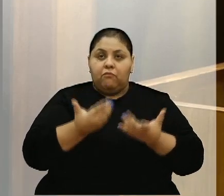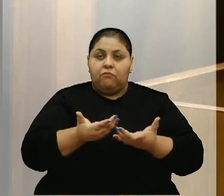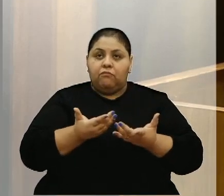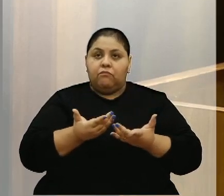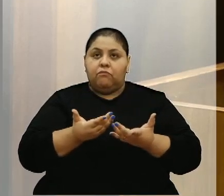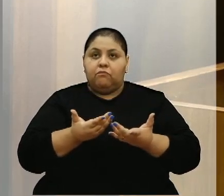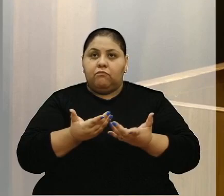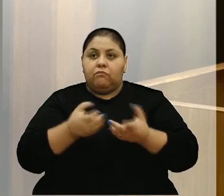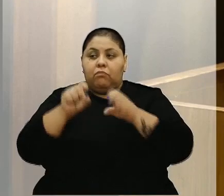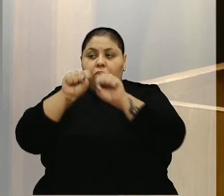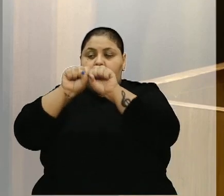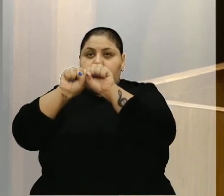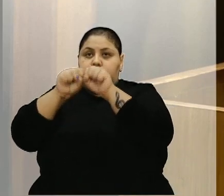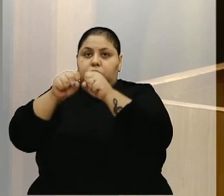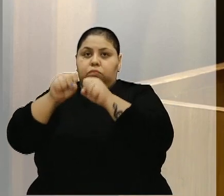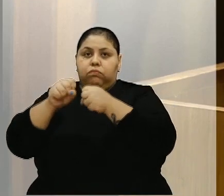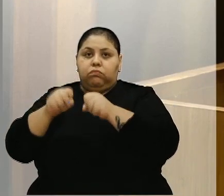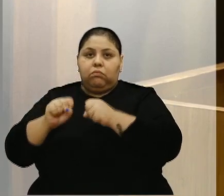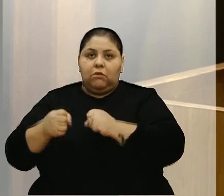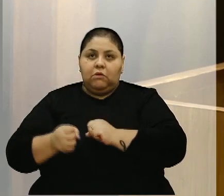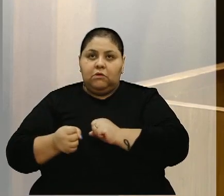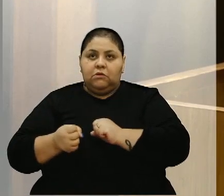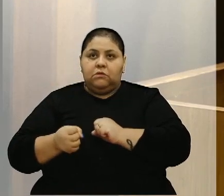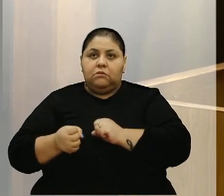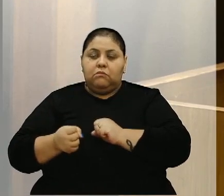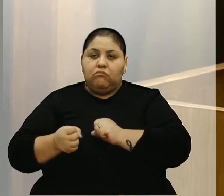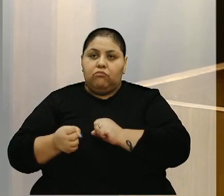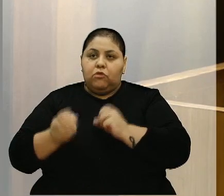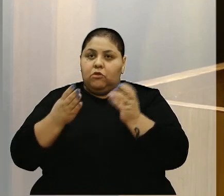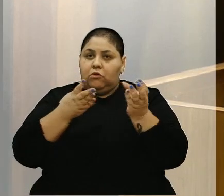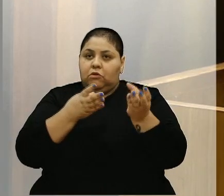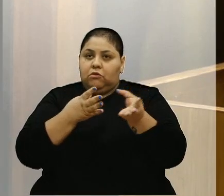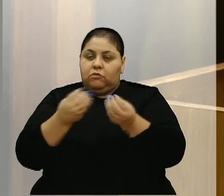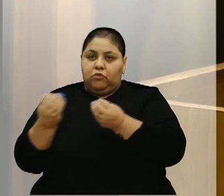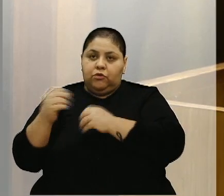e os estragos são infinitos.